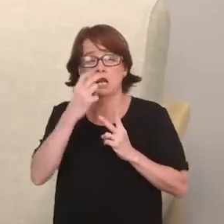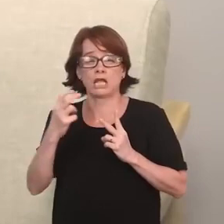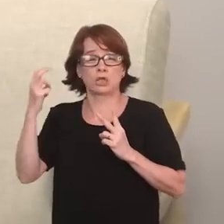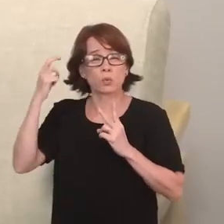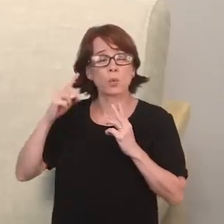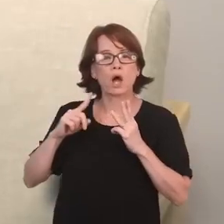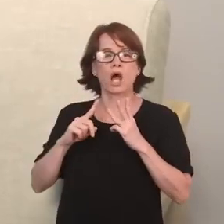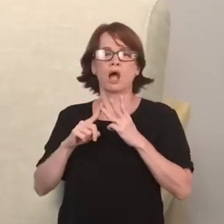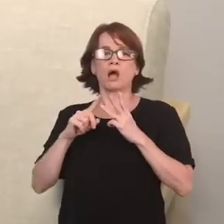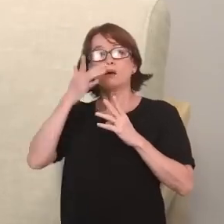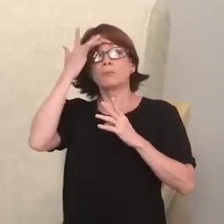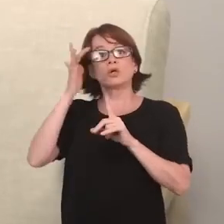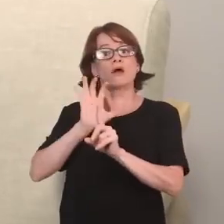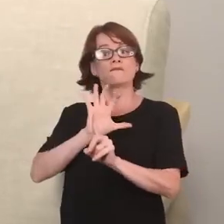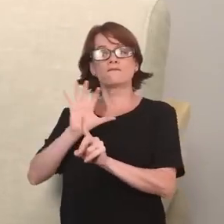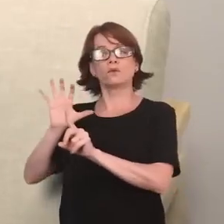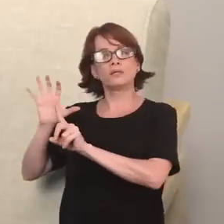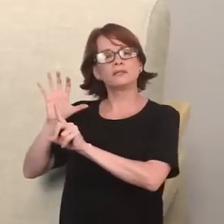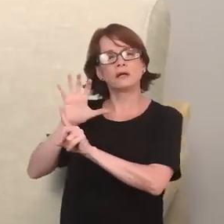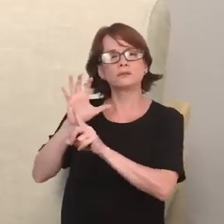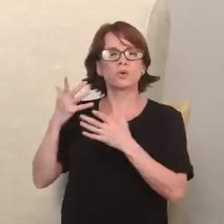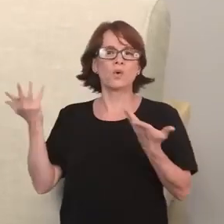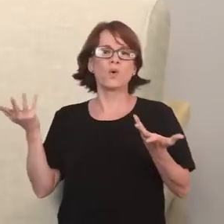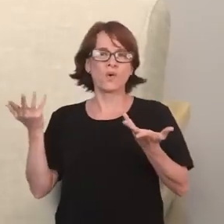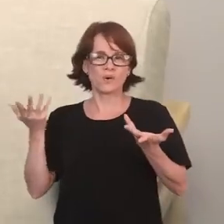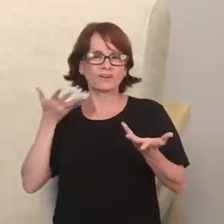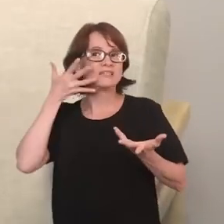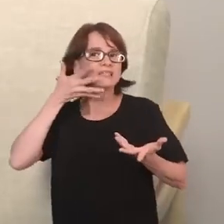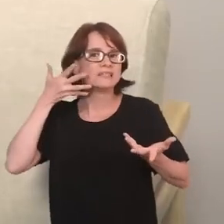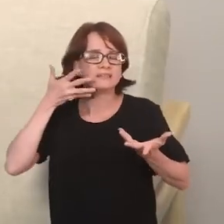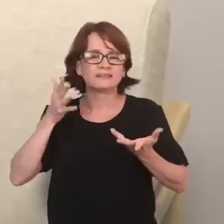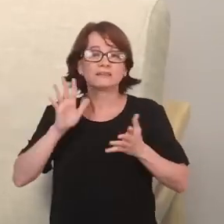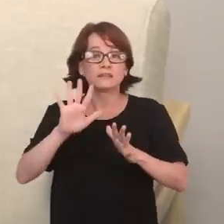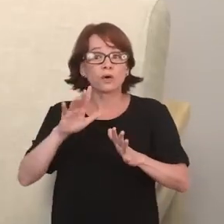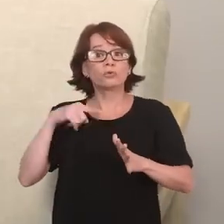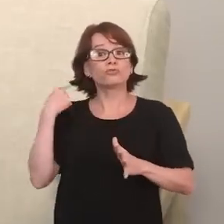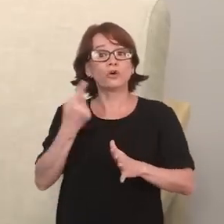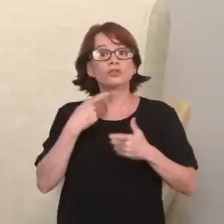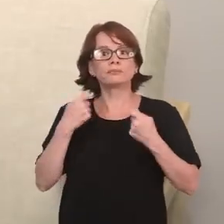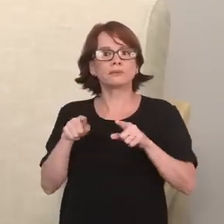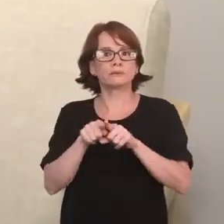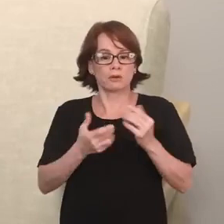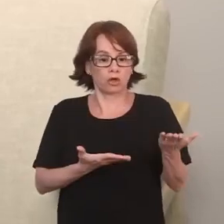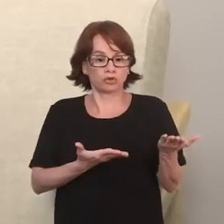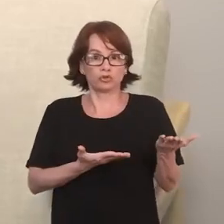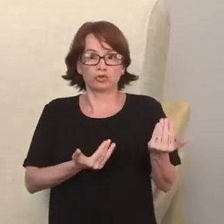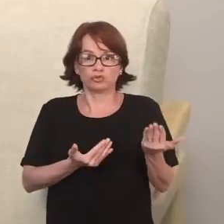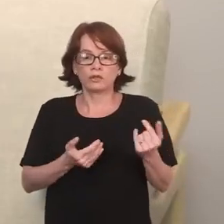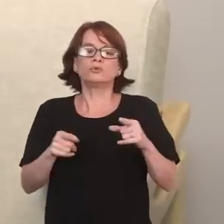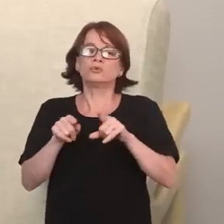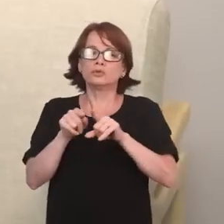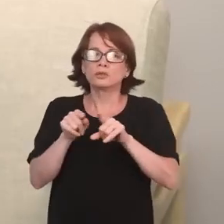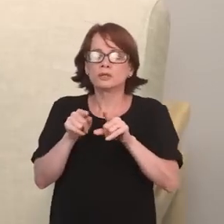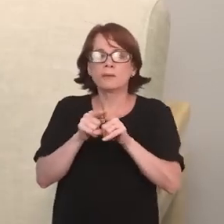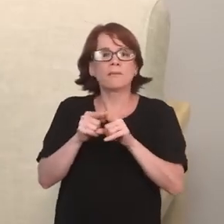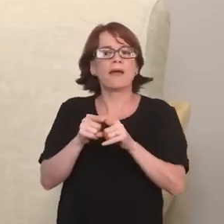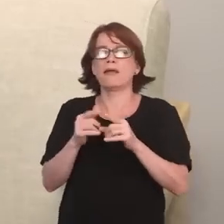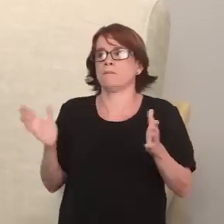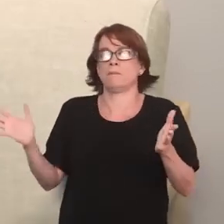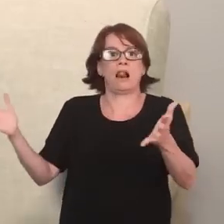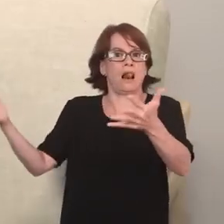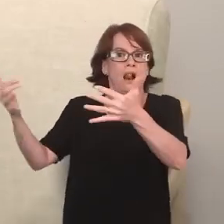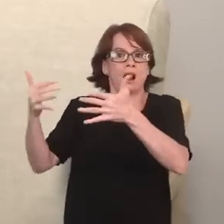influenciadores, várias pessoas. A gente precisa estudar, precisa resgatar essa juventude. Então, por exemplo, o